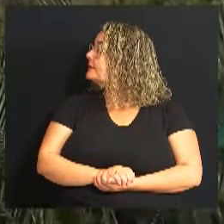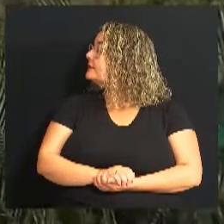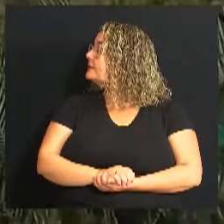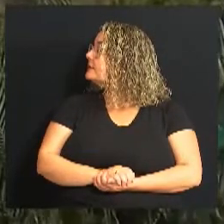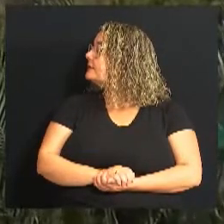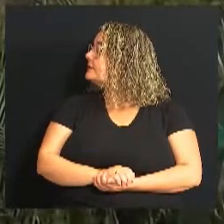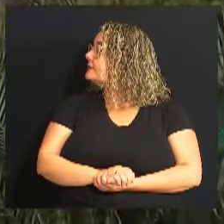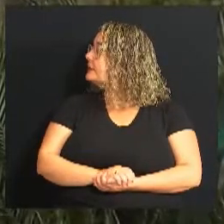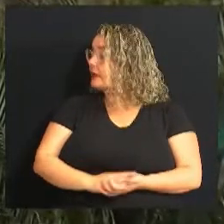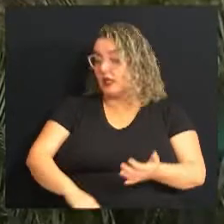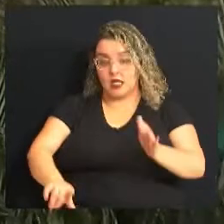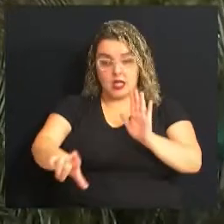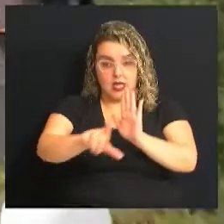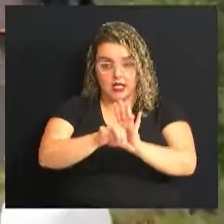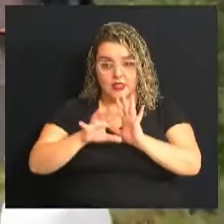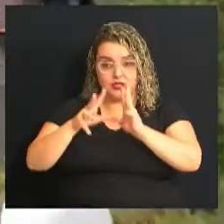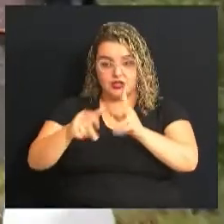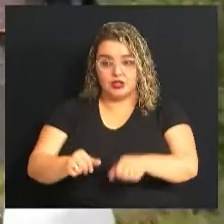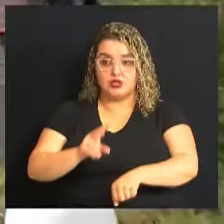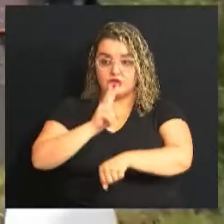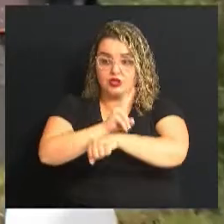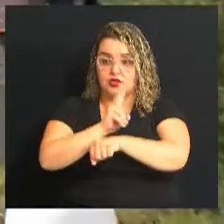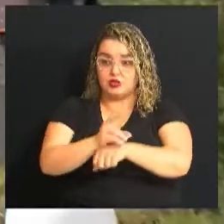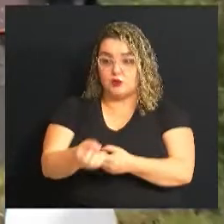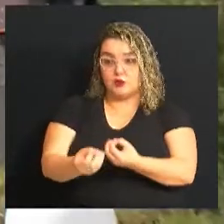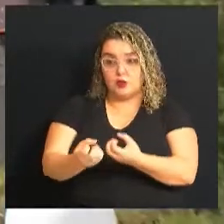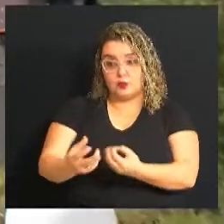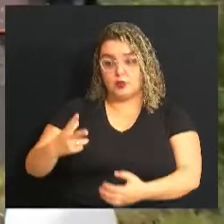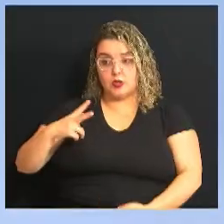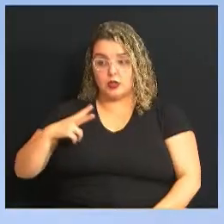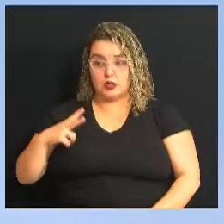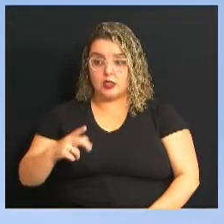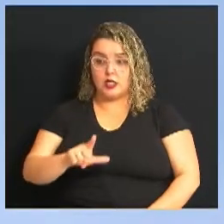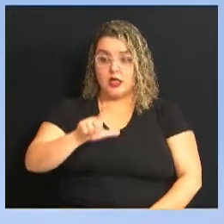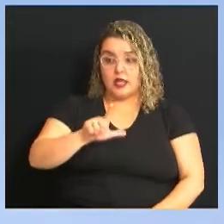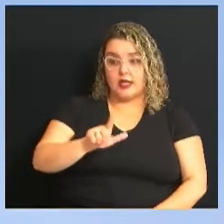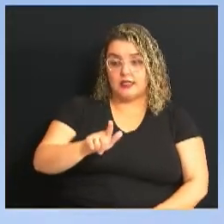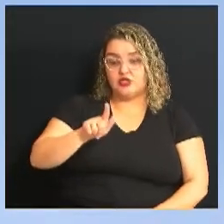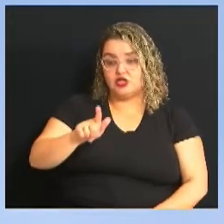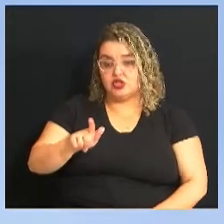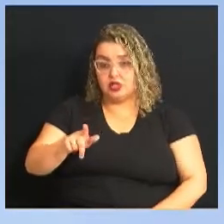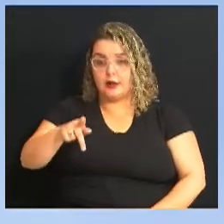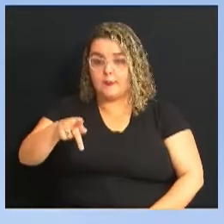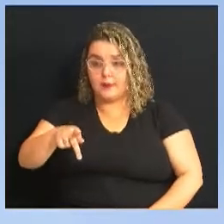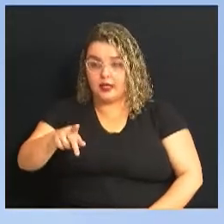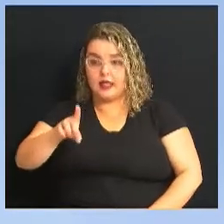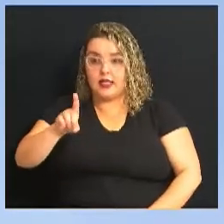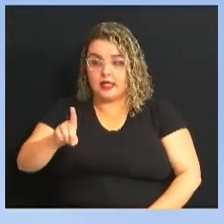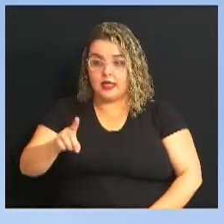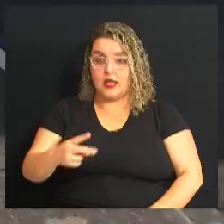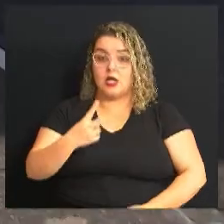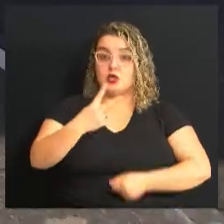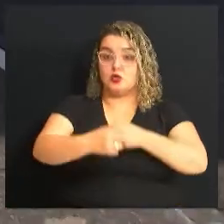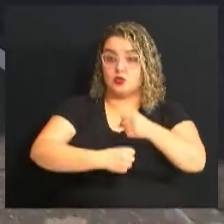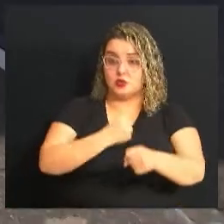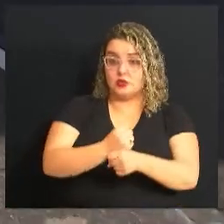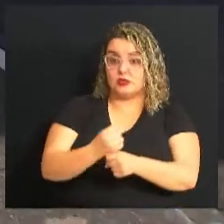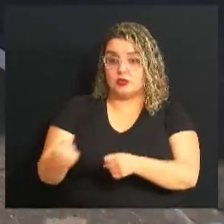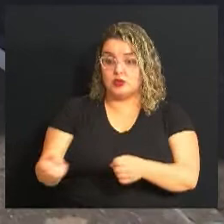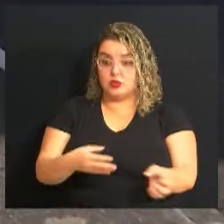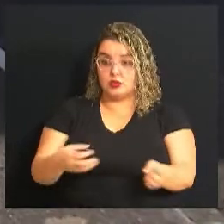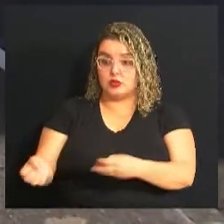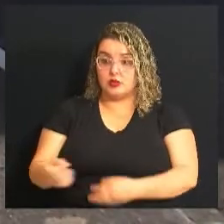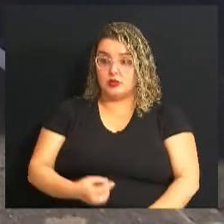A Lei Geral de Proteção de Dados Pessoais, a LGPD, está em vigor há 2 anos e há as